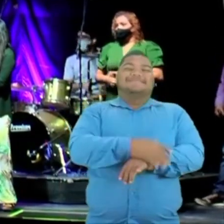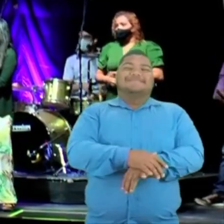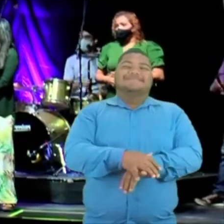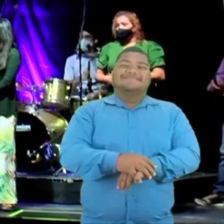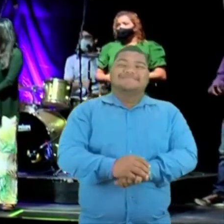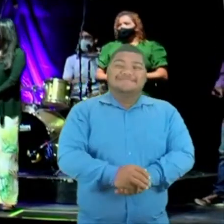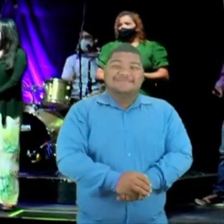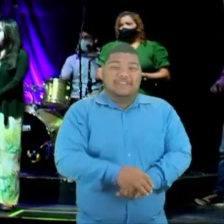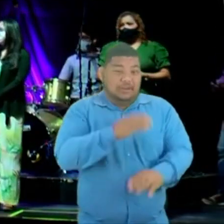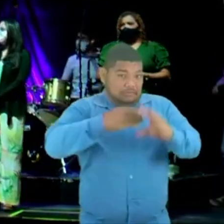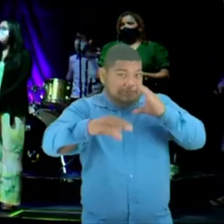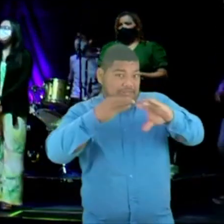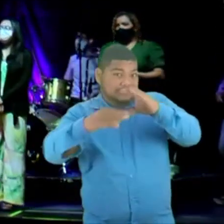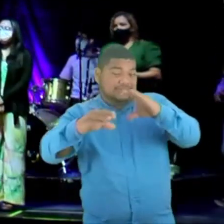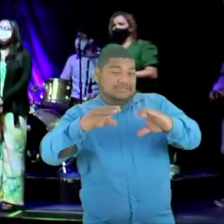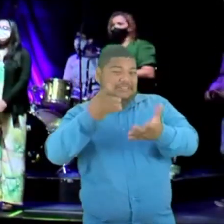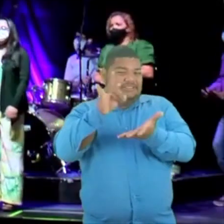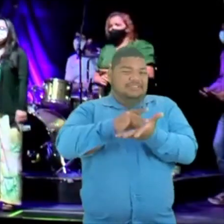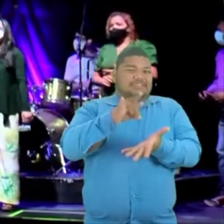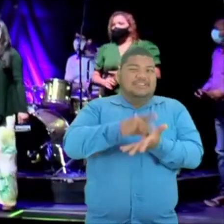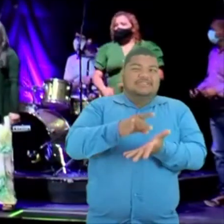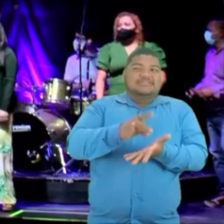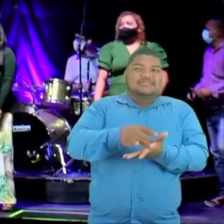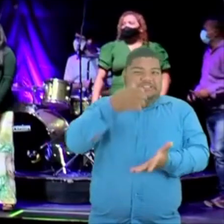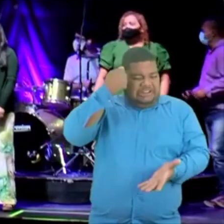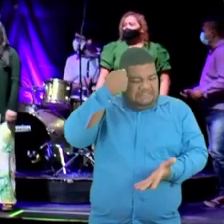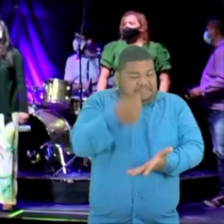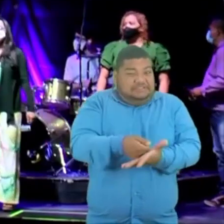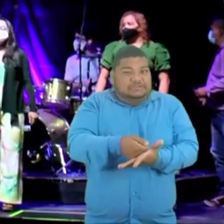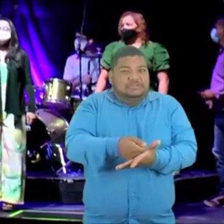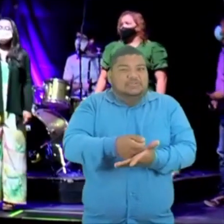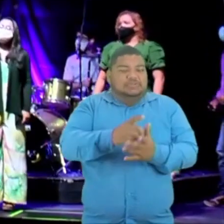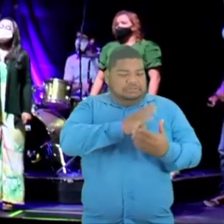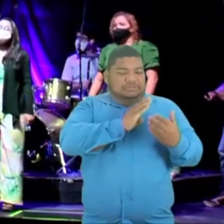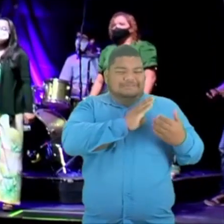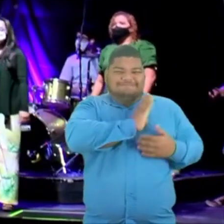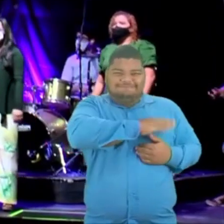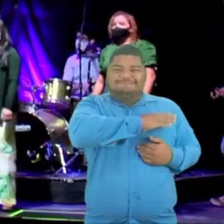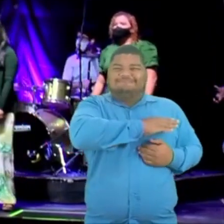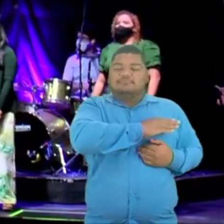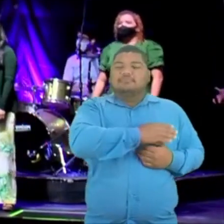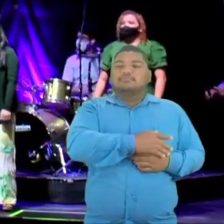Então cante essa verdade e afirme em seu coração.